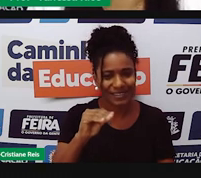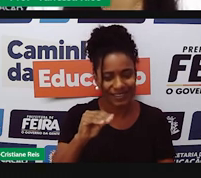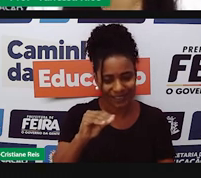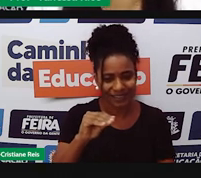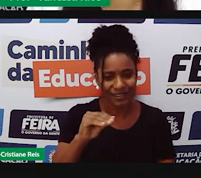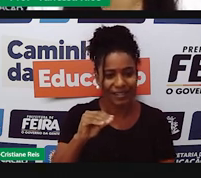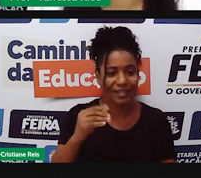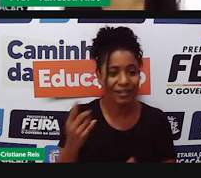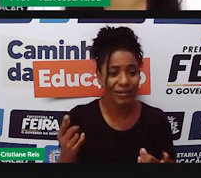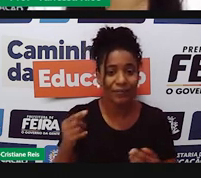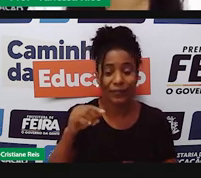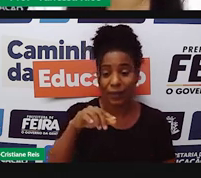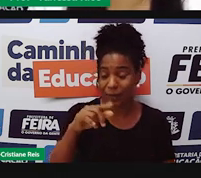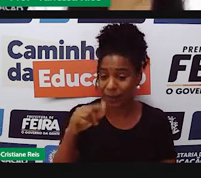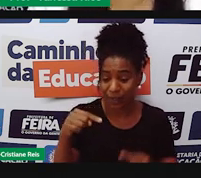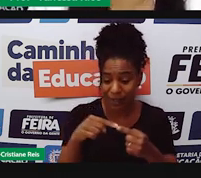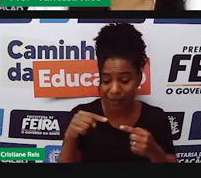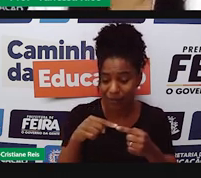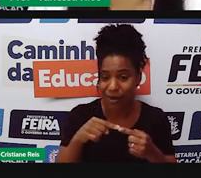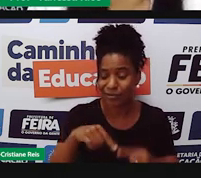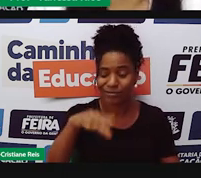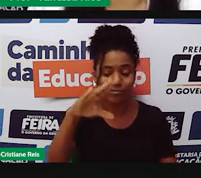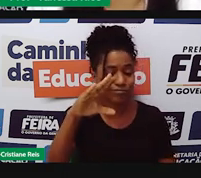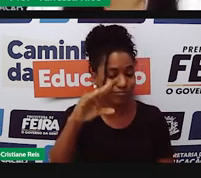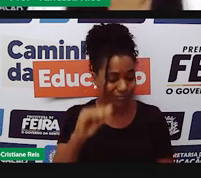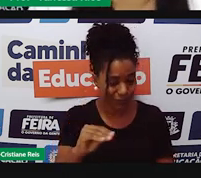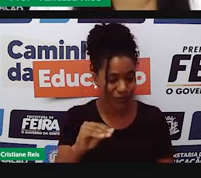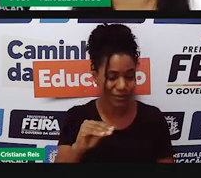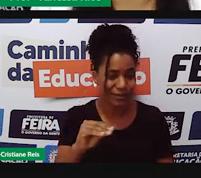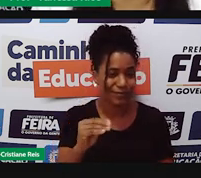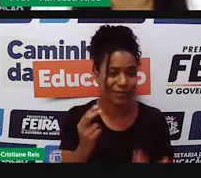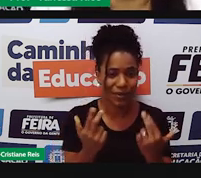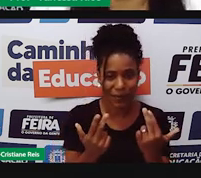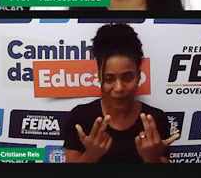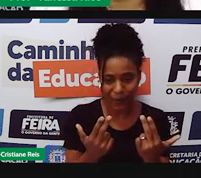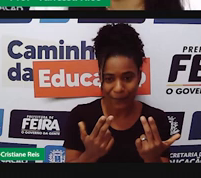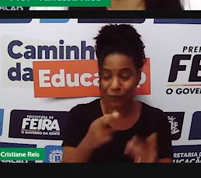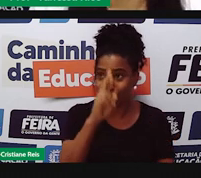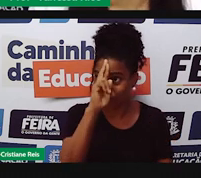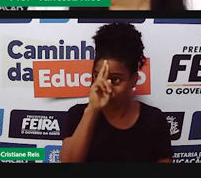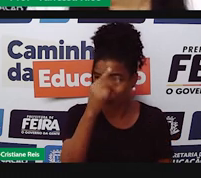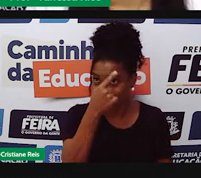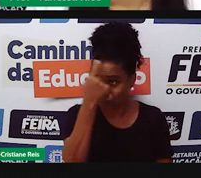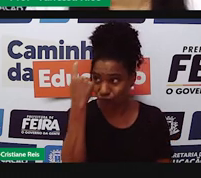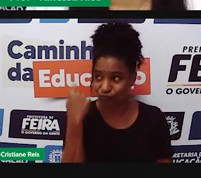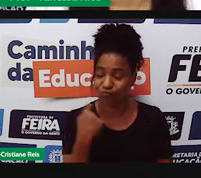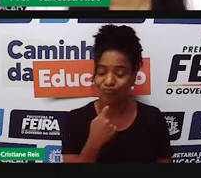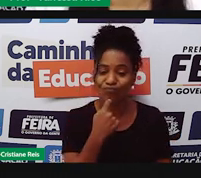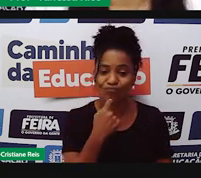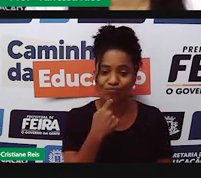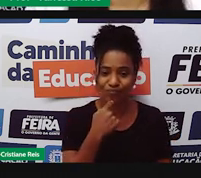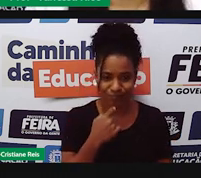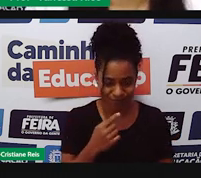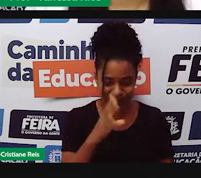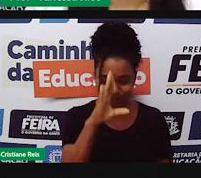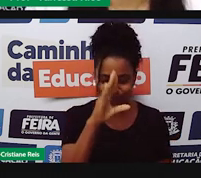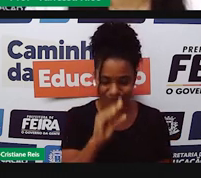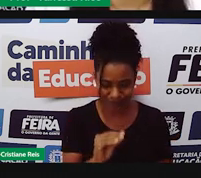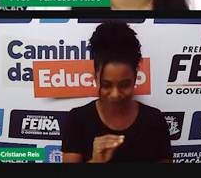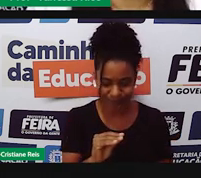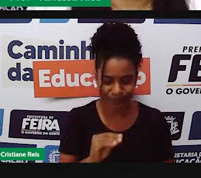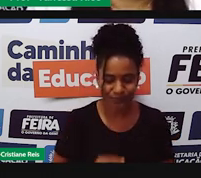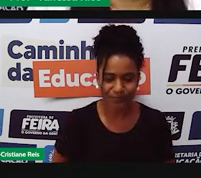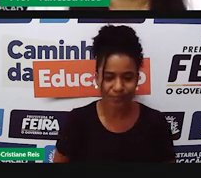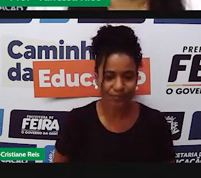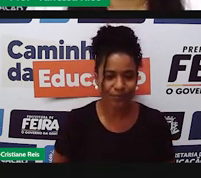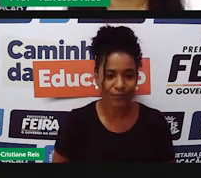7 horas e 20 minutos depois do meio-dia. E aí a gente entende que já é noite. É outra forma de aparecer é